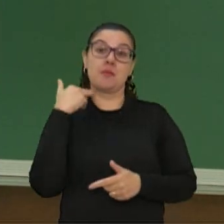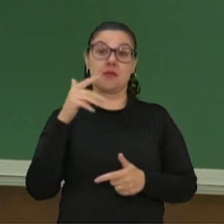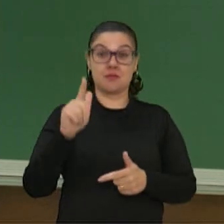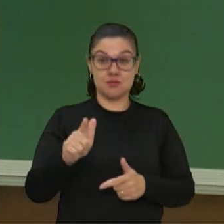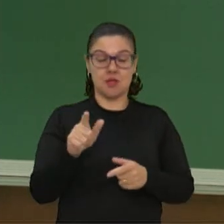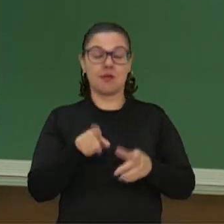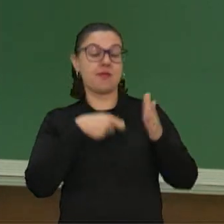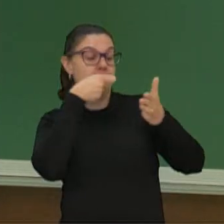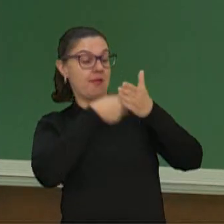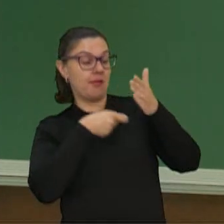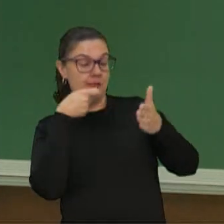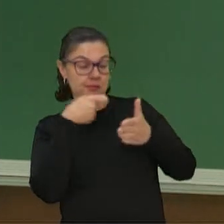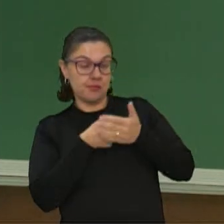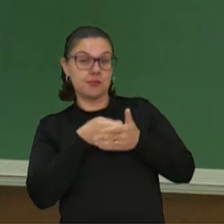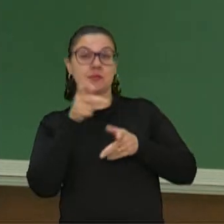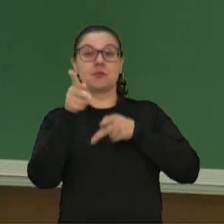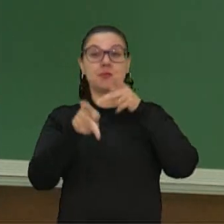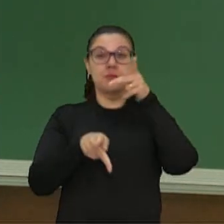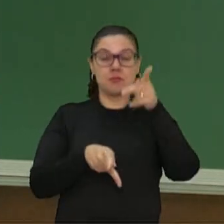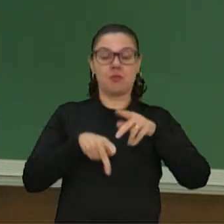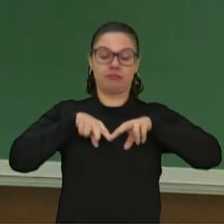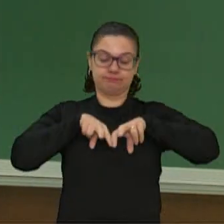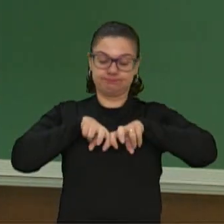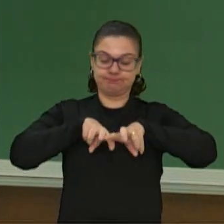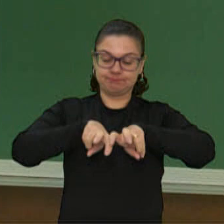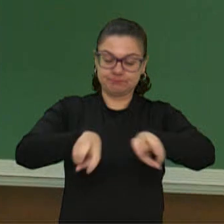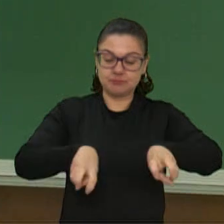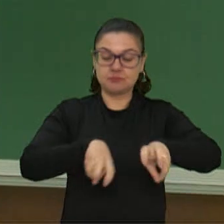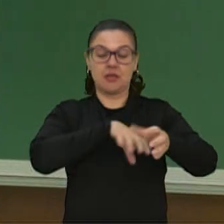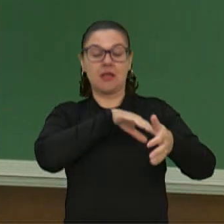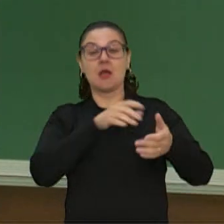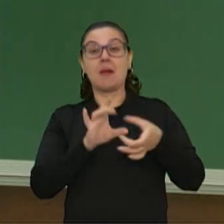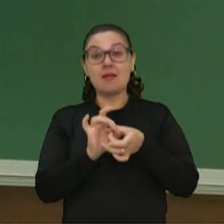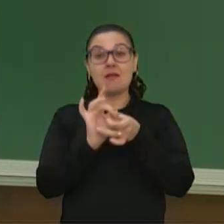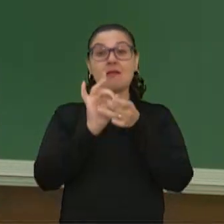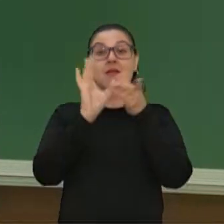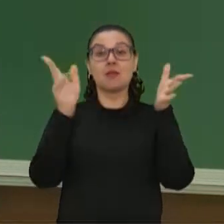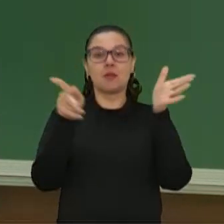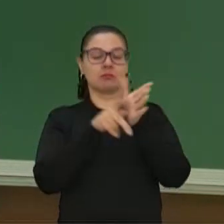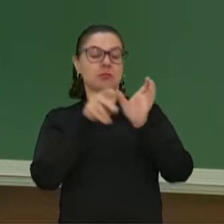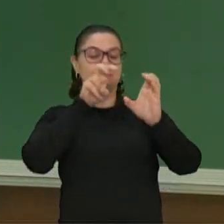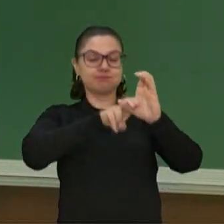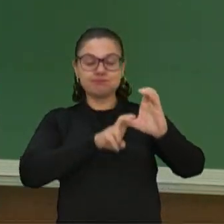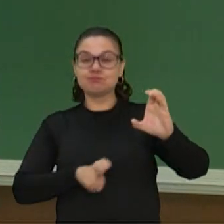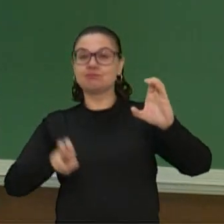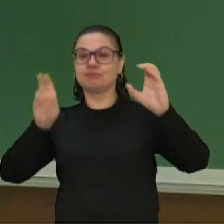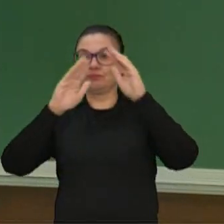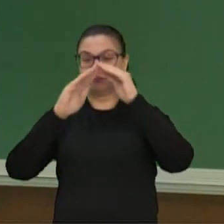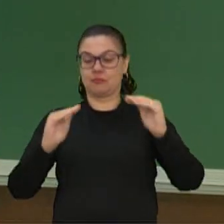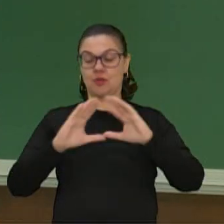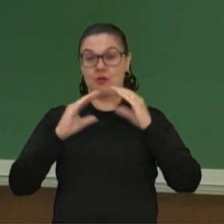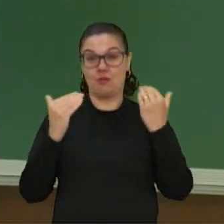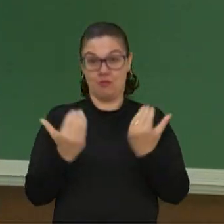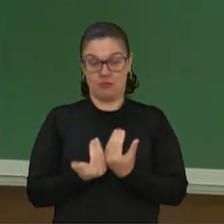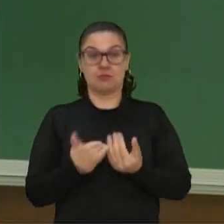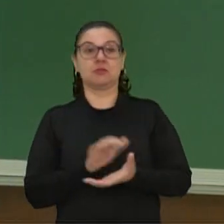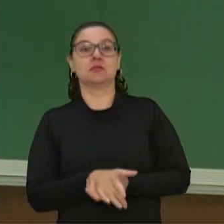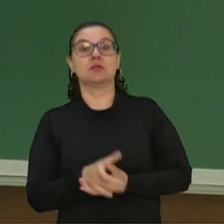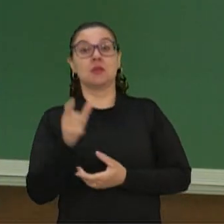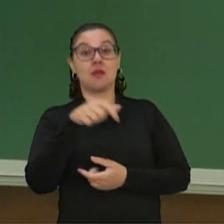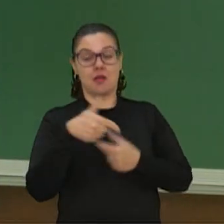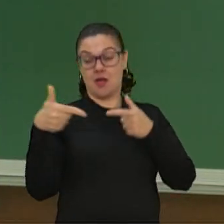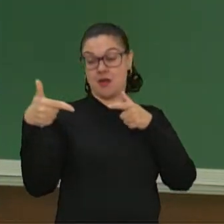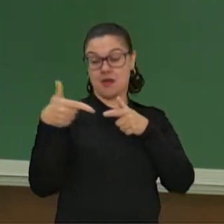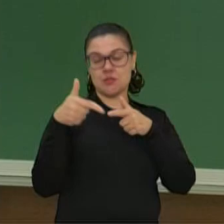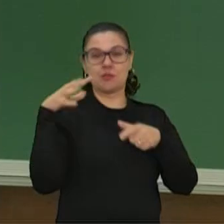e a luta dos mineiros por independência da colônia, né? Então, segundo